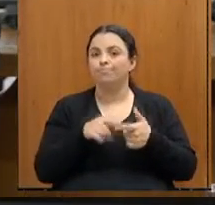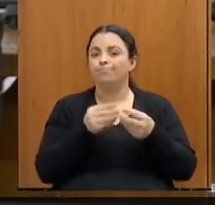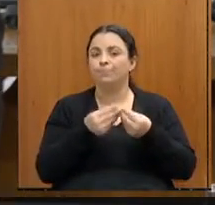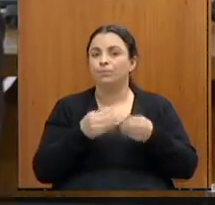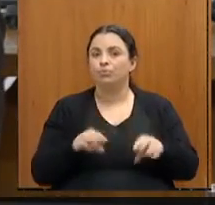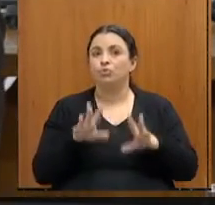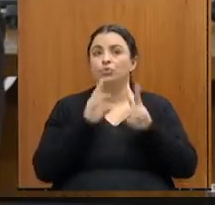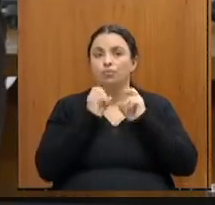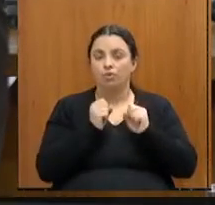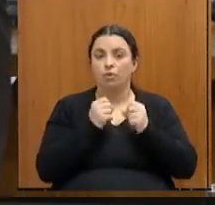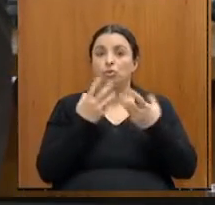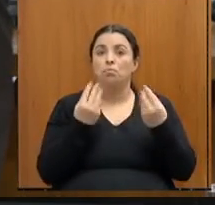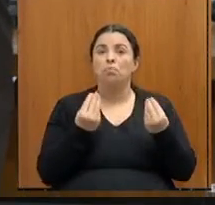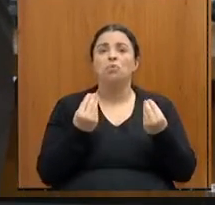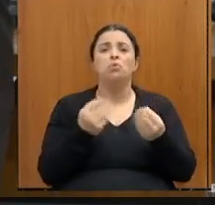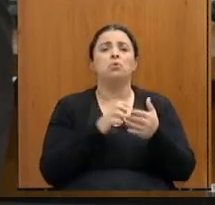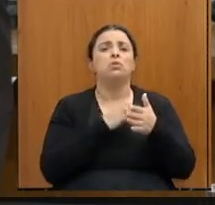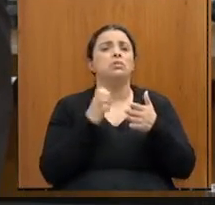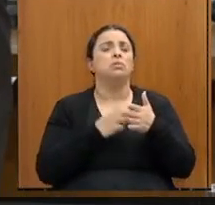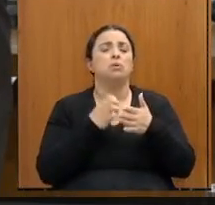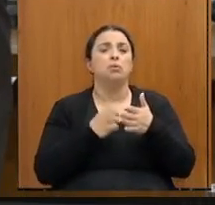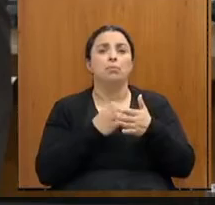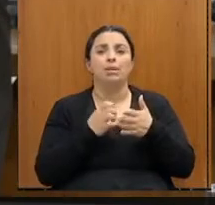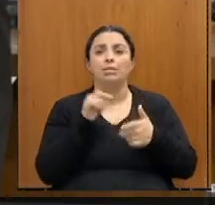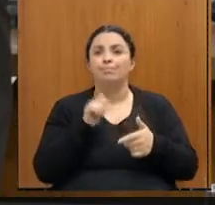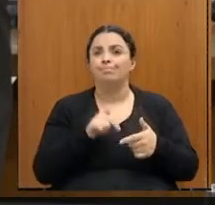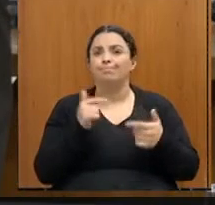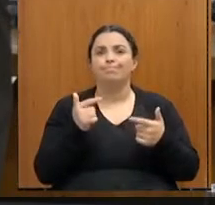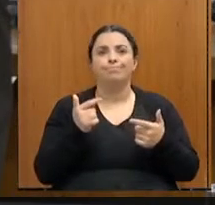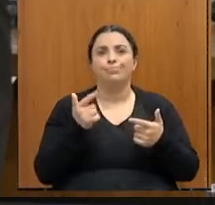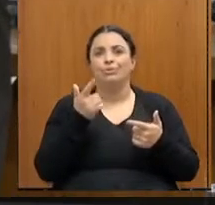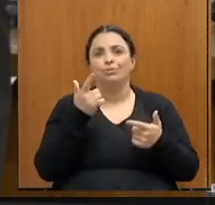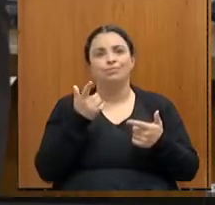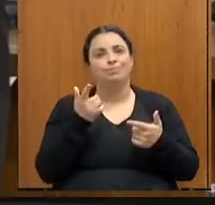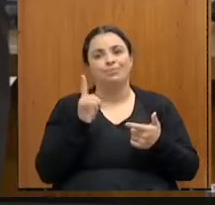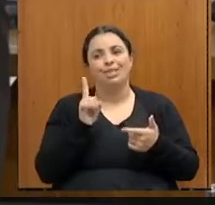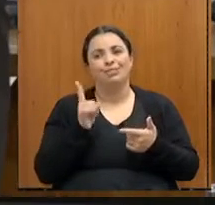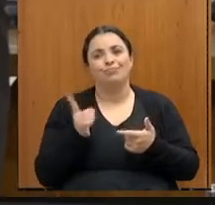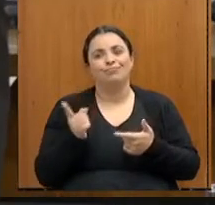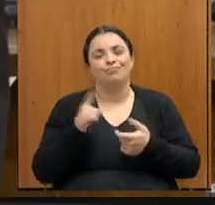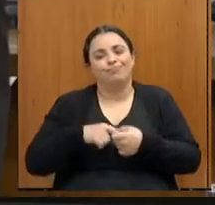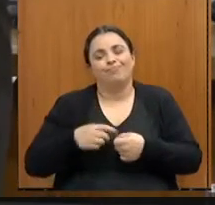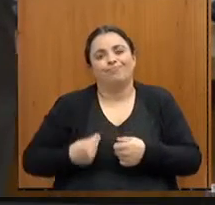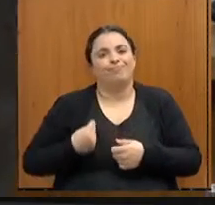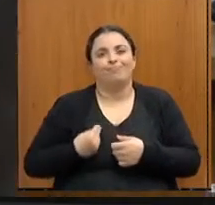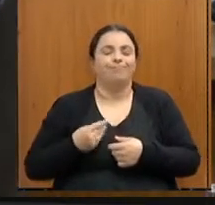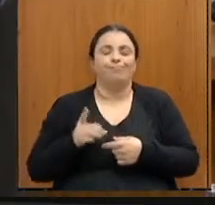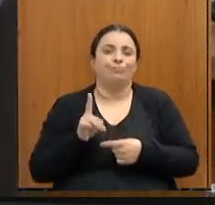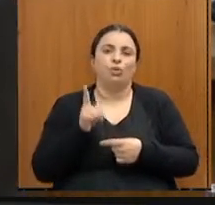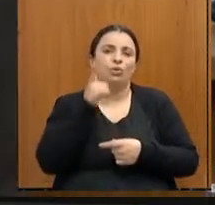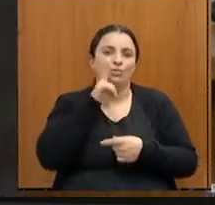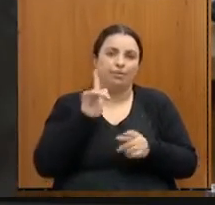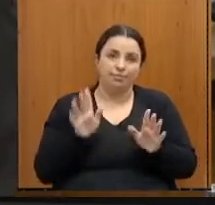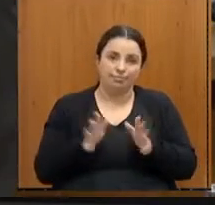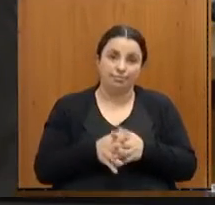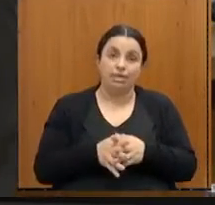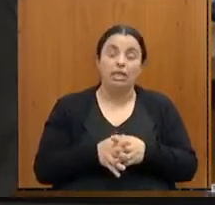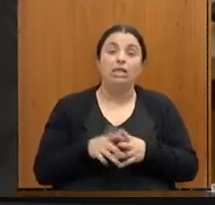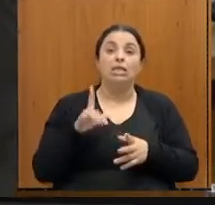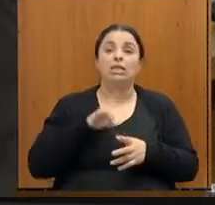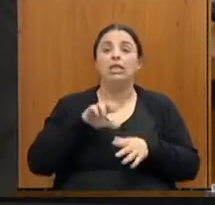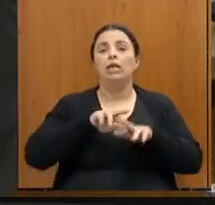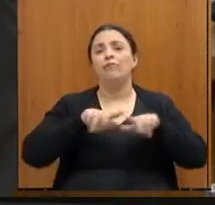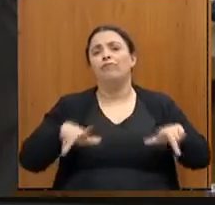muitas dessas empresas infelizmente não retornaram então nós temos aí várias